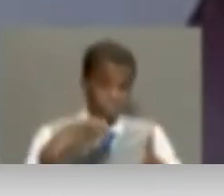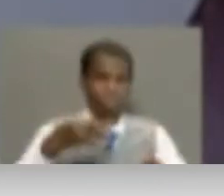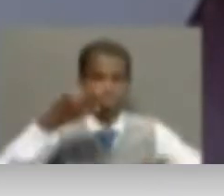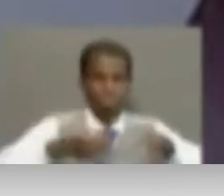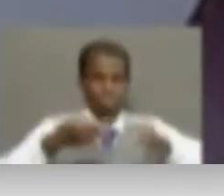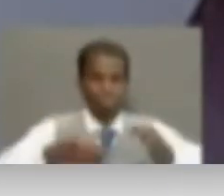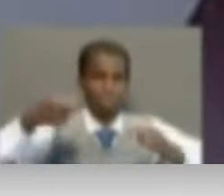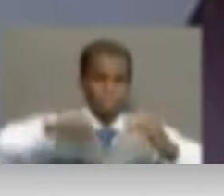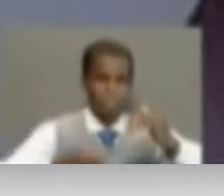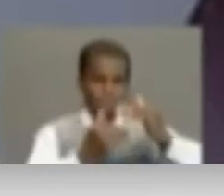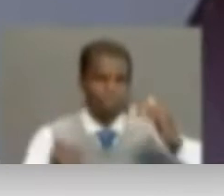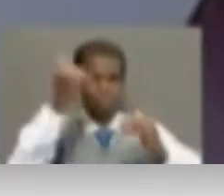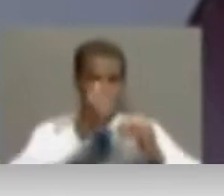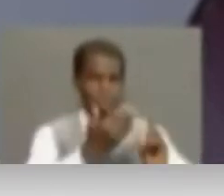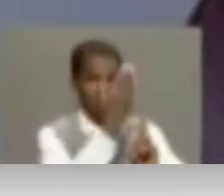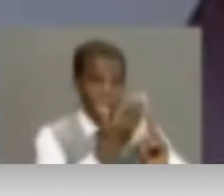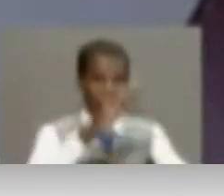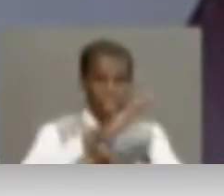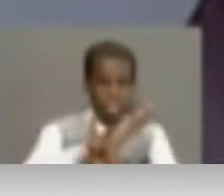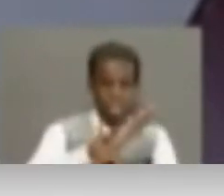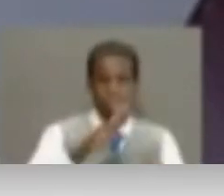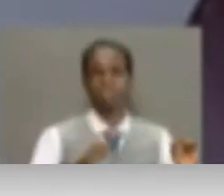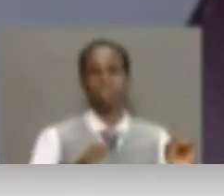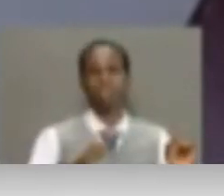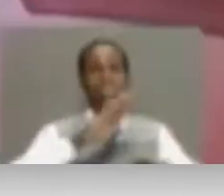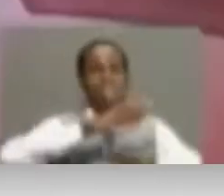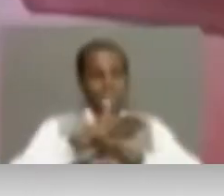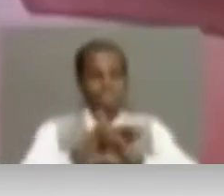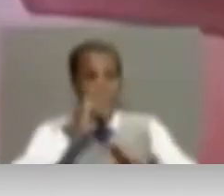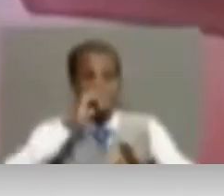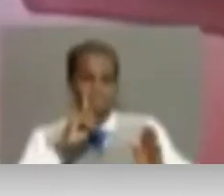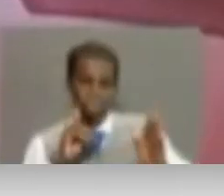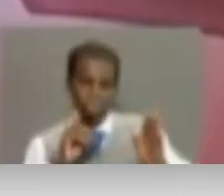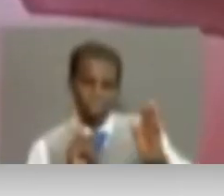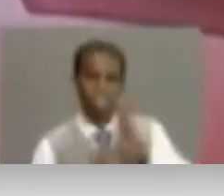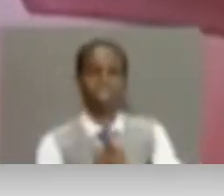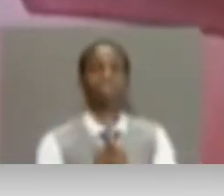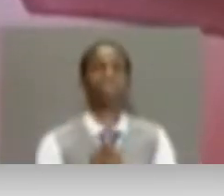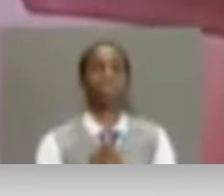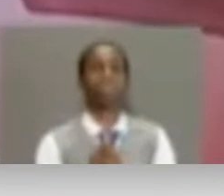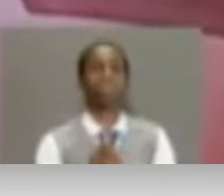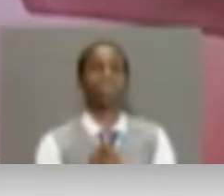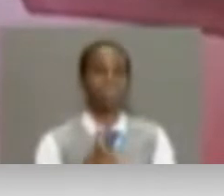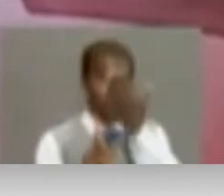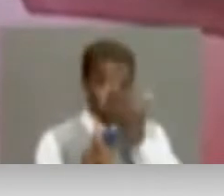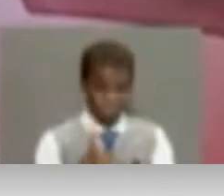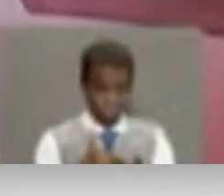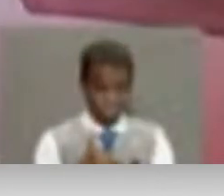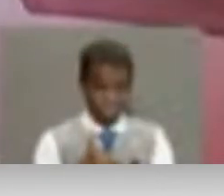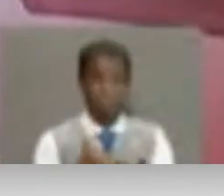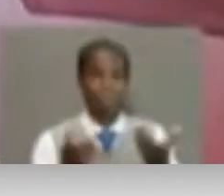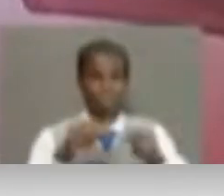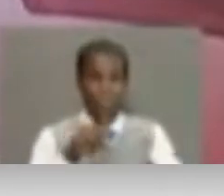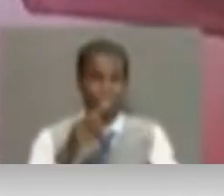da doutora juíza Laurinda Cardoso, quer dizer, são pressupostos muito fortes. E se compreendermos